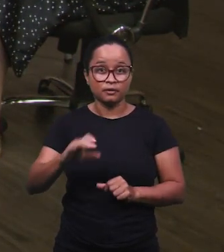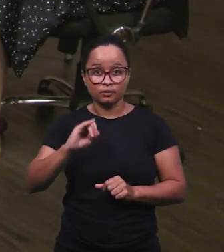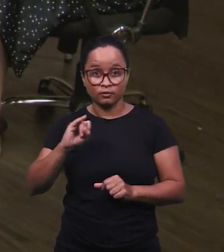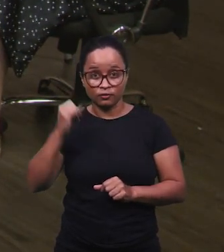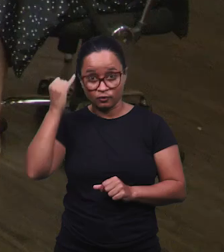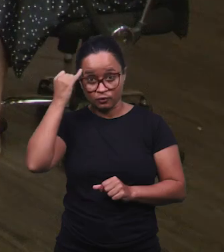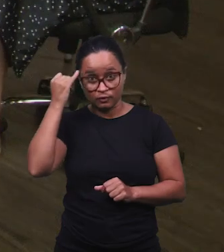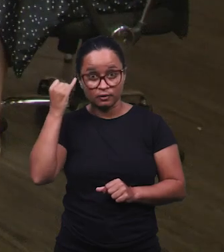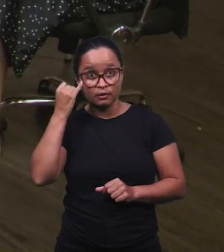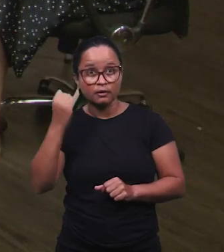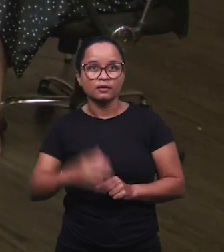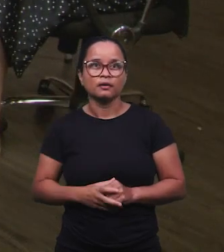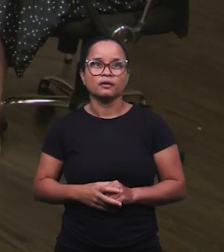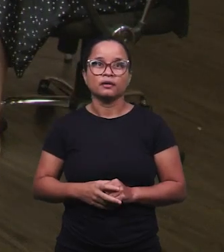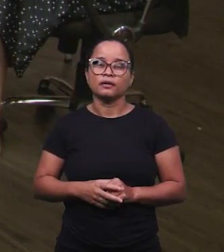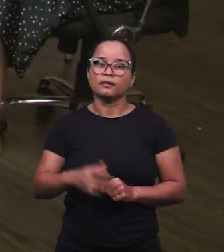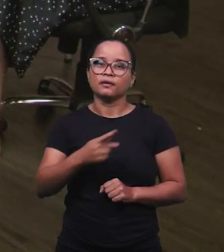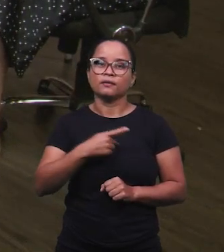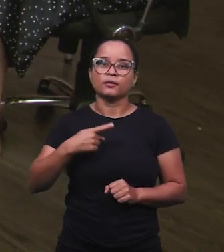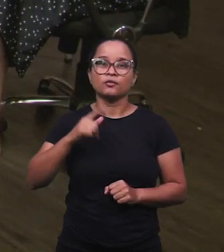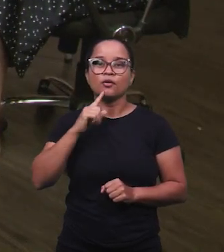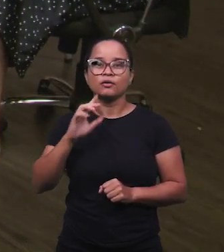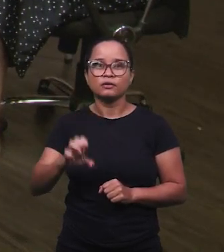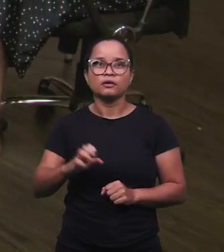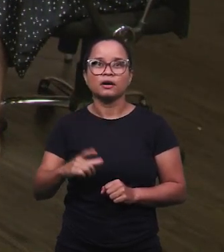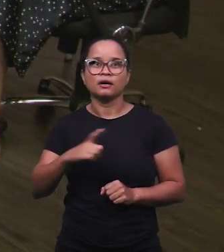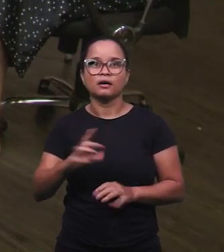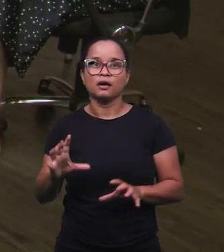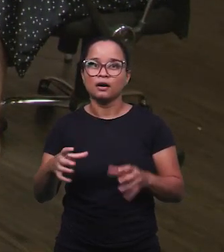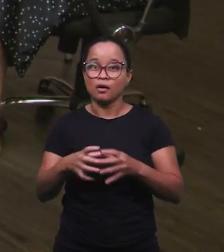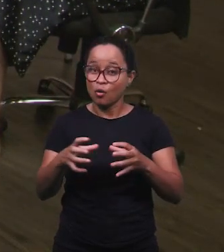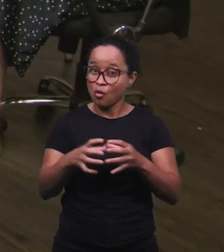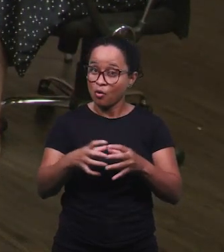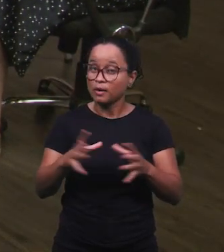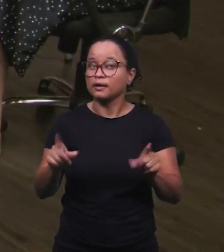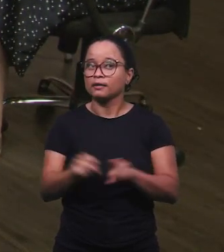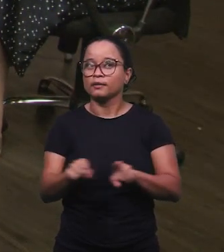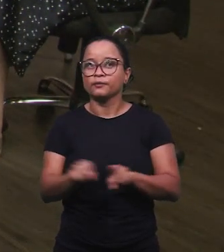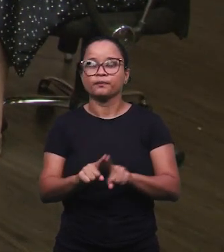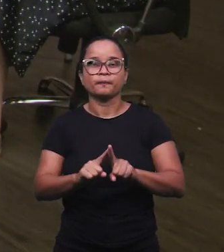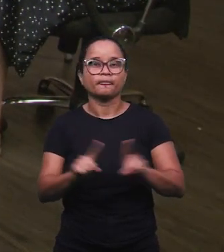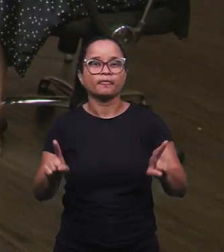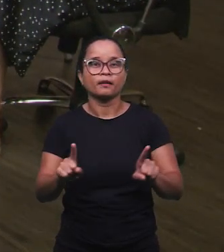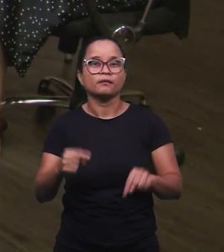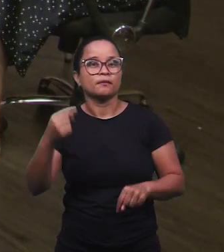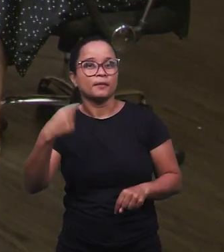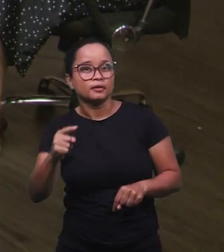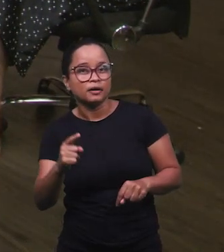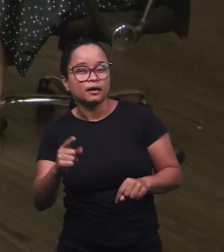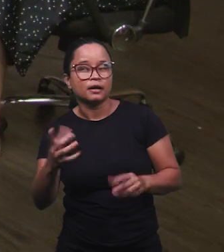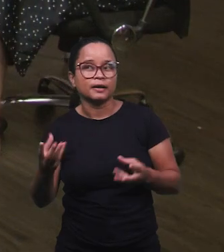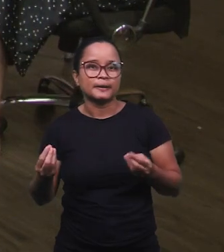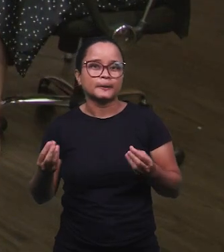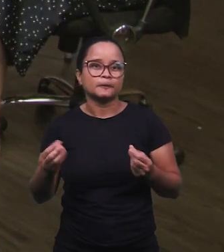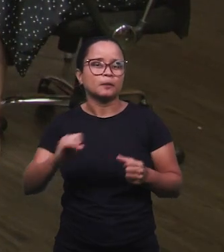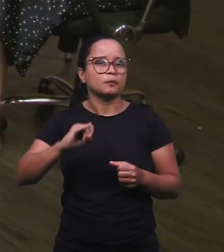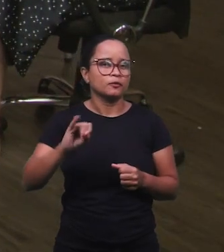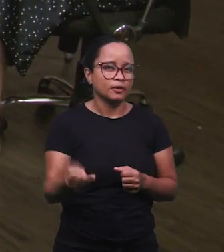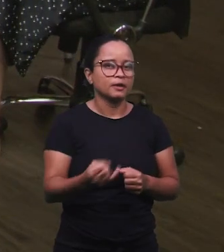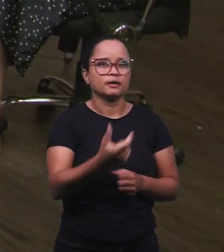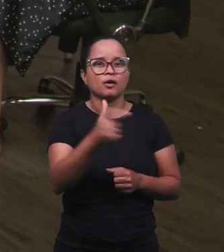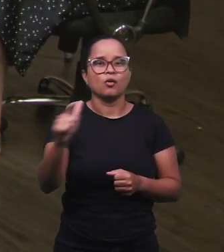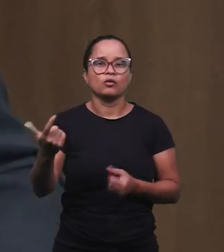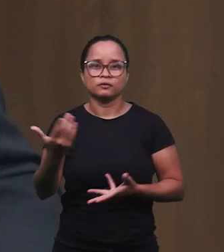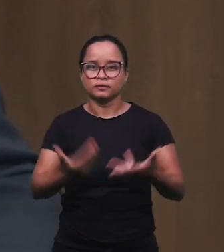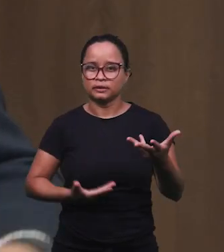Eu racho de rir quando eu vejo. Não, são as melhores, são as melhores. Eu tenho uma coleção. Mas vá